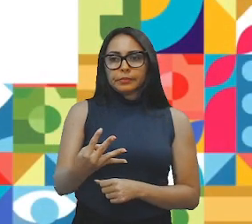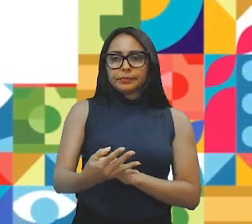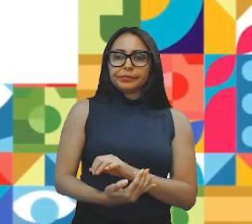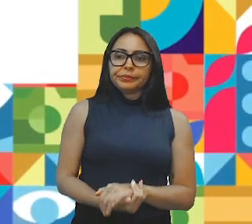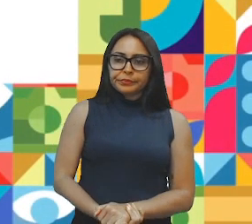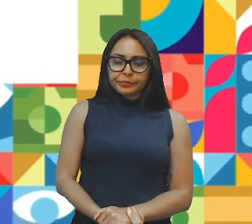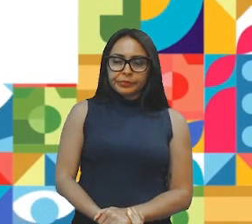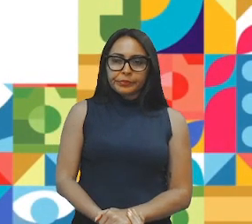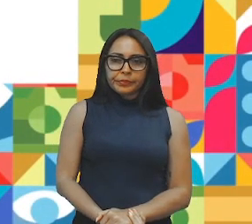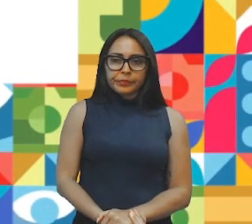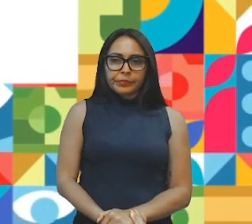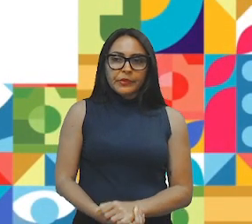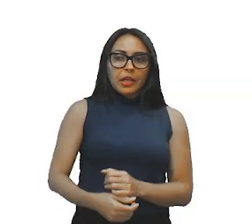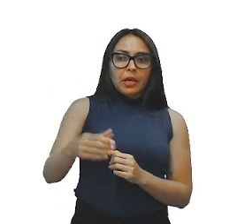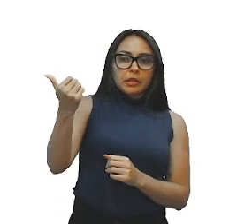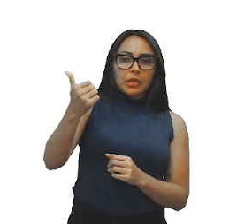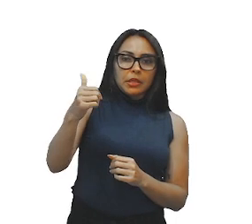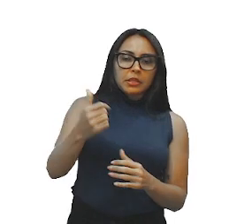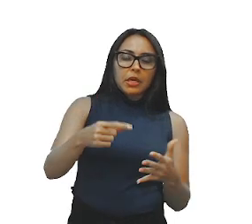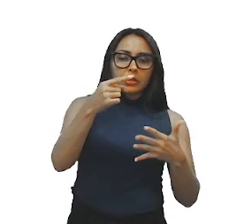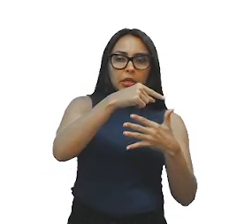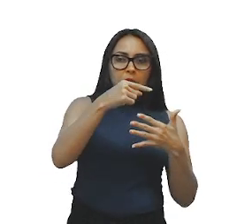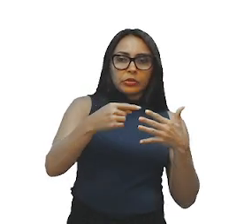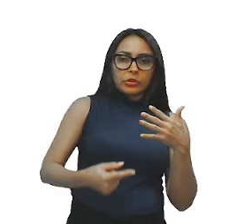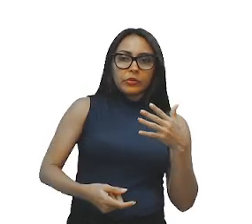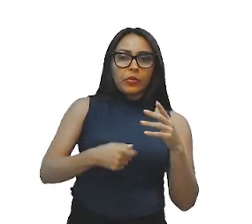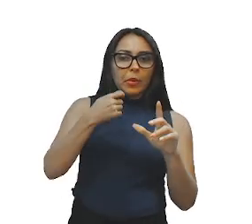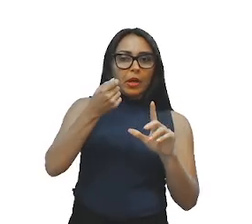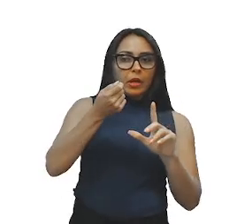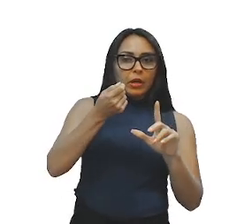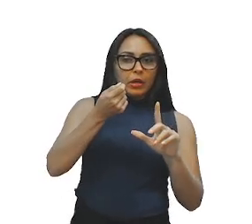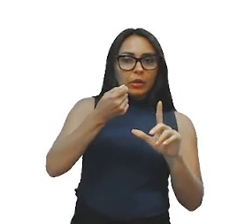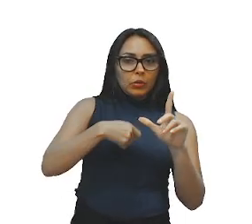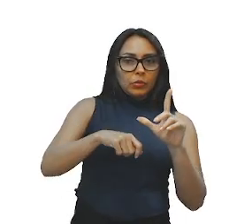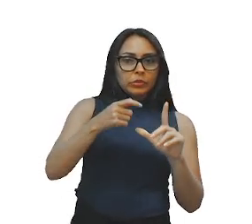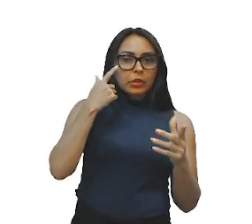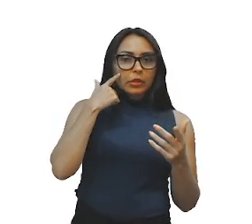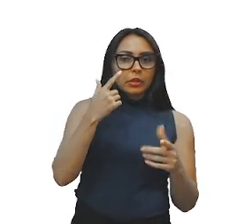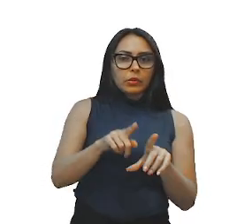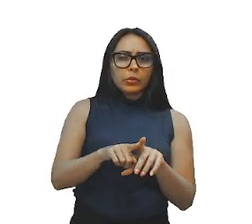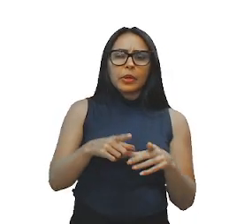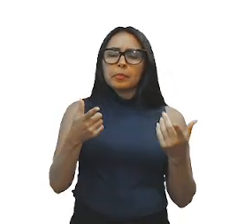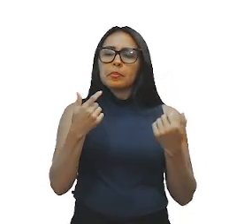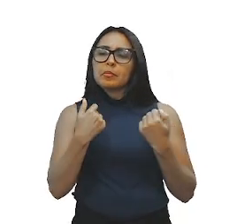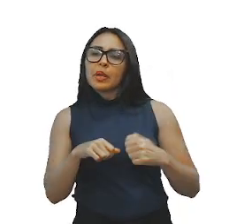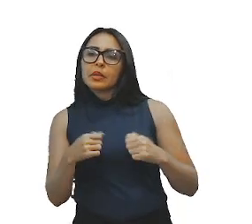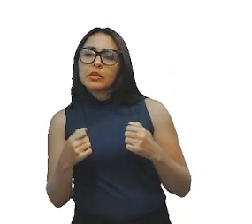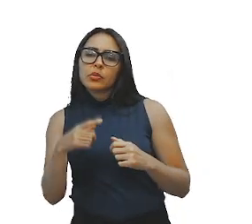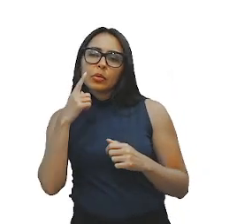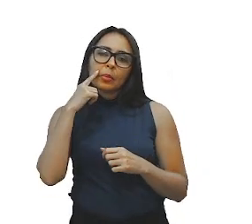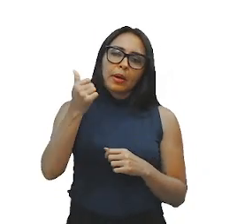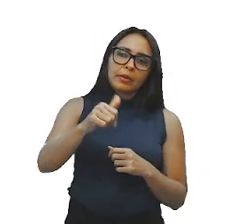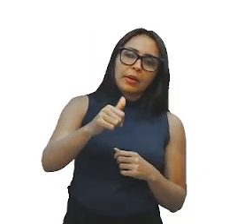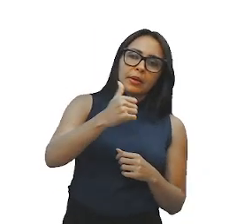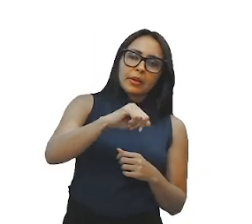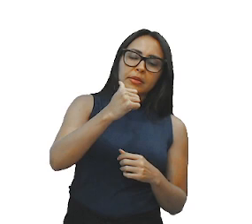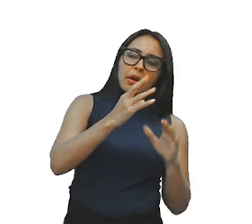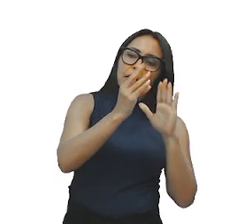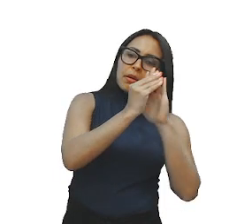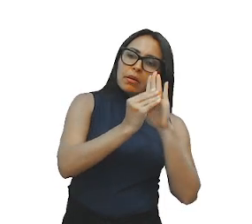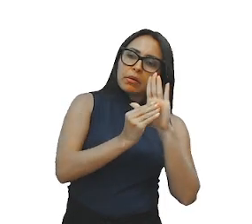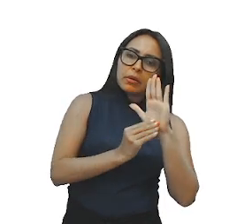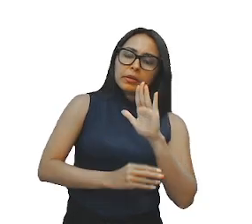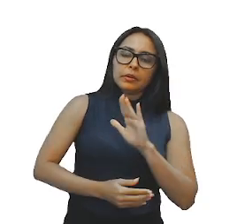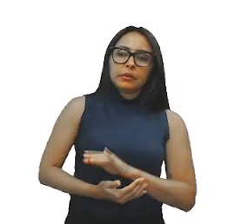Analisar os dados de forma lógica. O que é necessário para analisar os dados de forma lógica? Quando